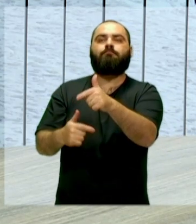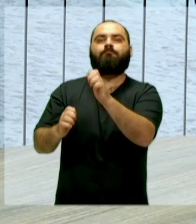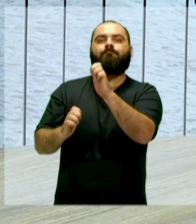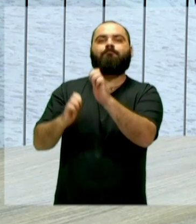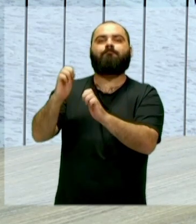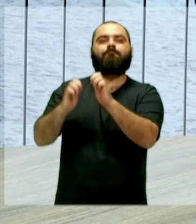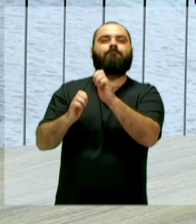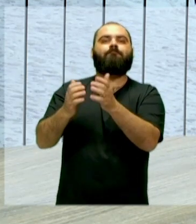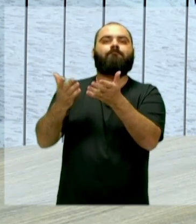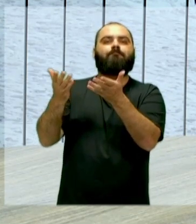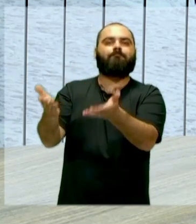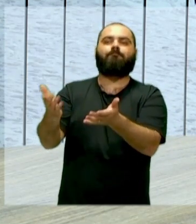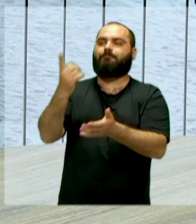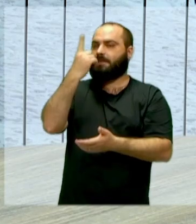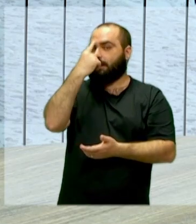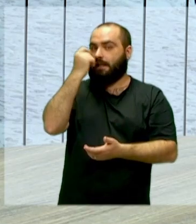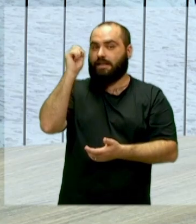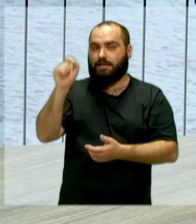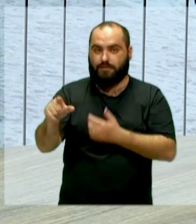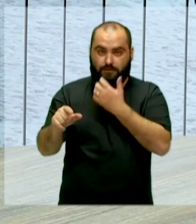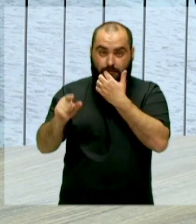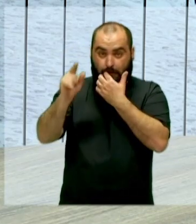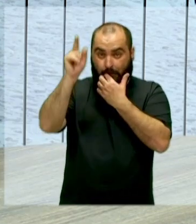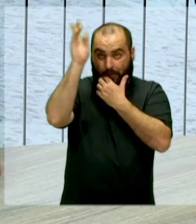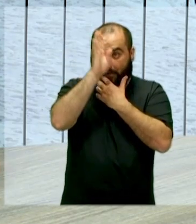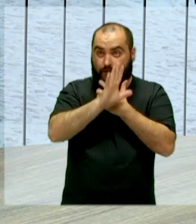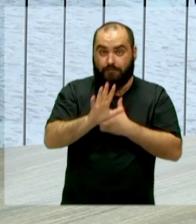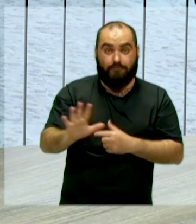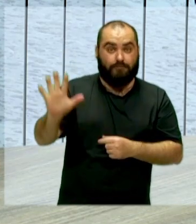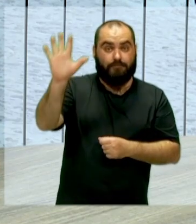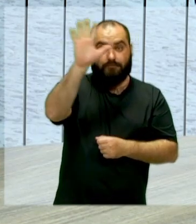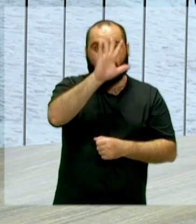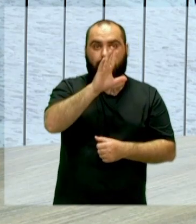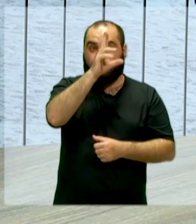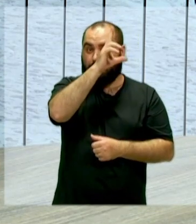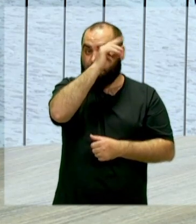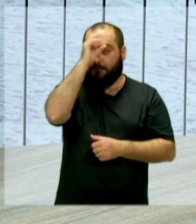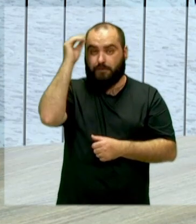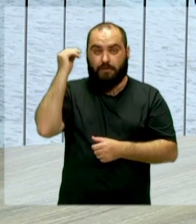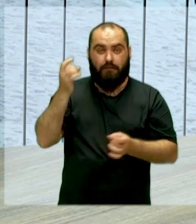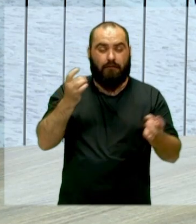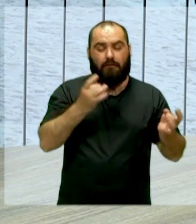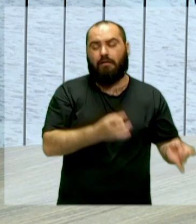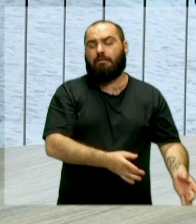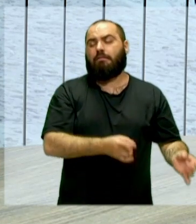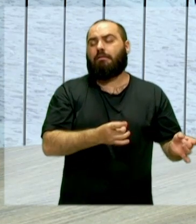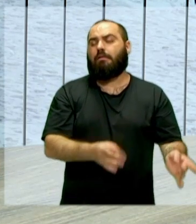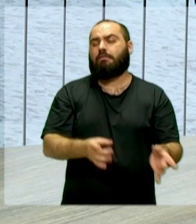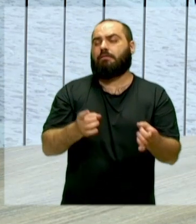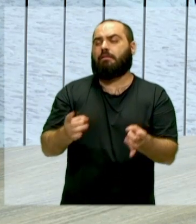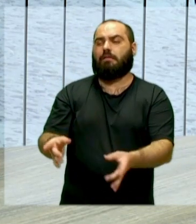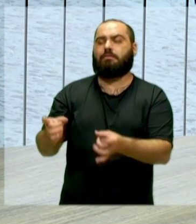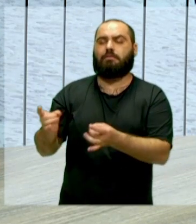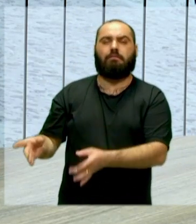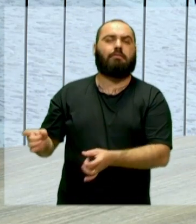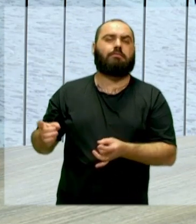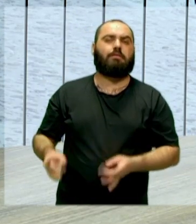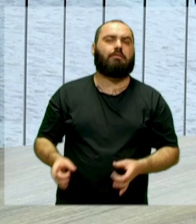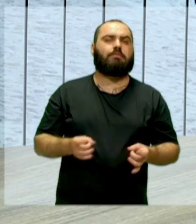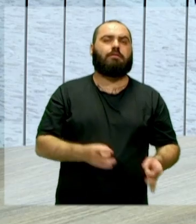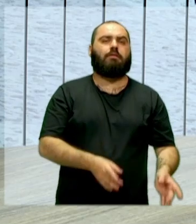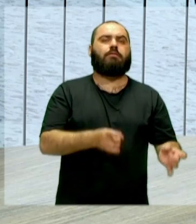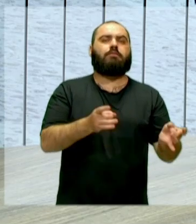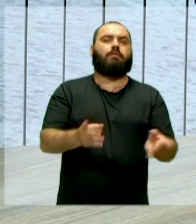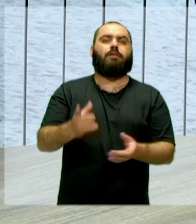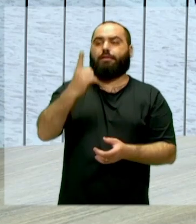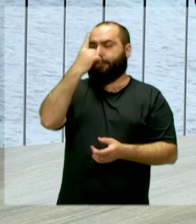município não só em Itajaí mas no Brasil todo as prefeituras elas gastam muito para enterrar lixo né e uma das grandes